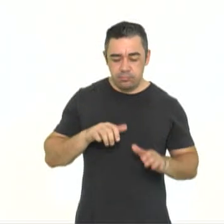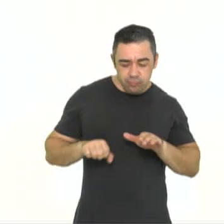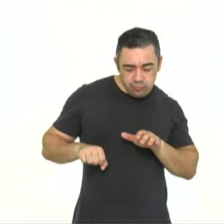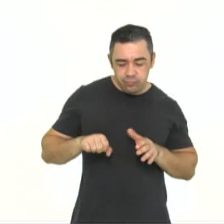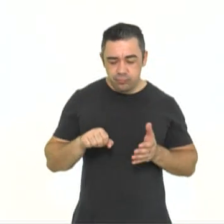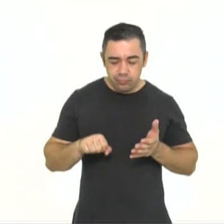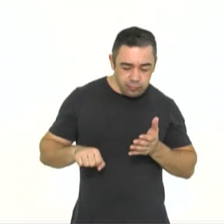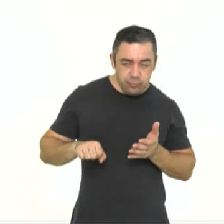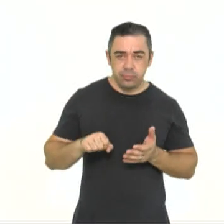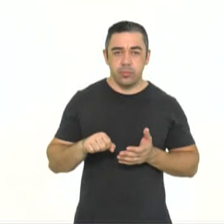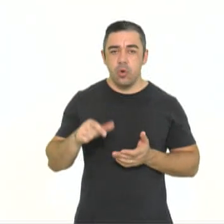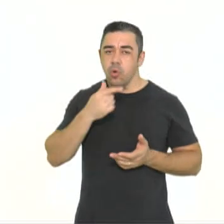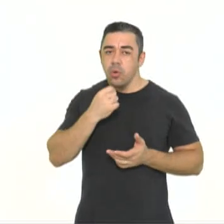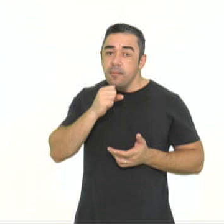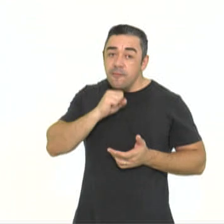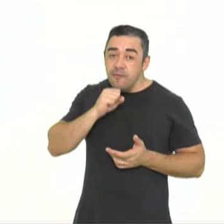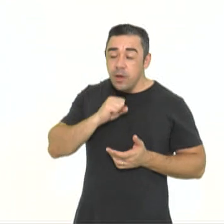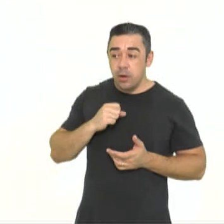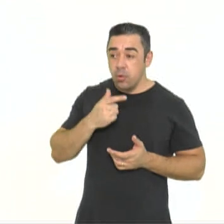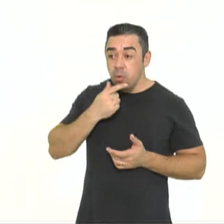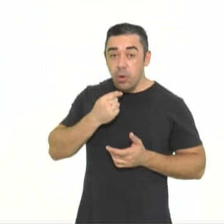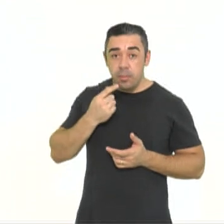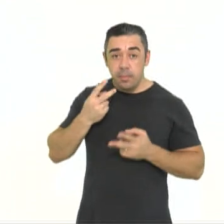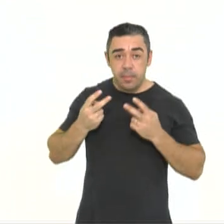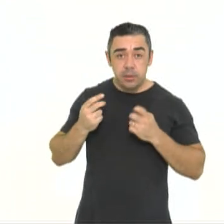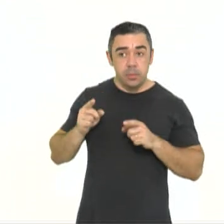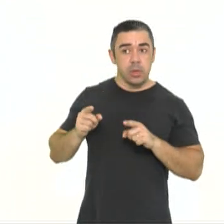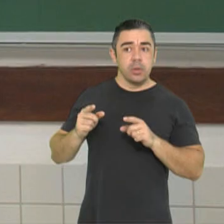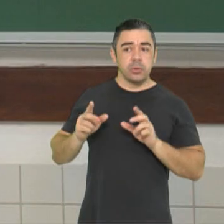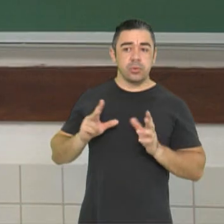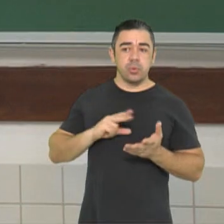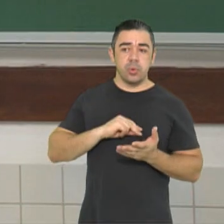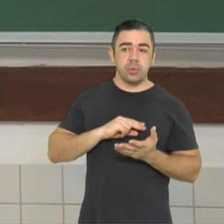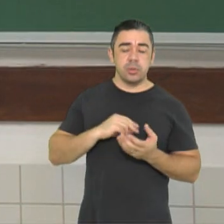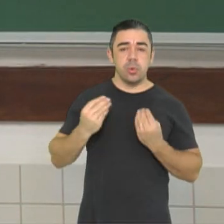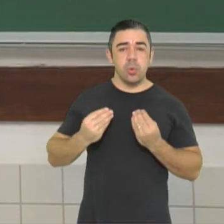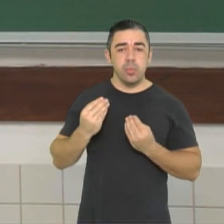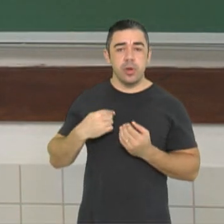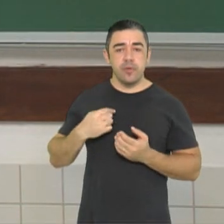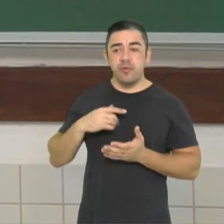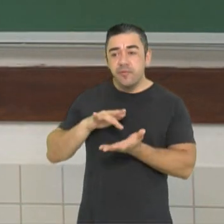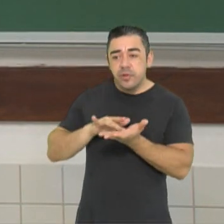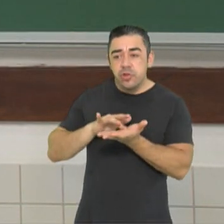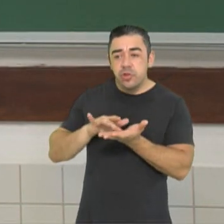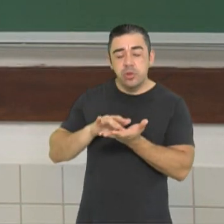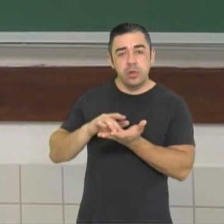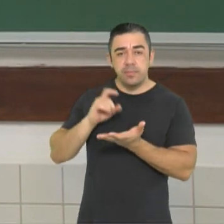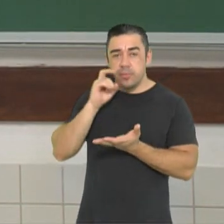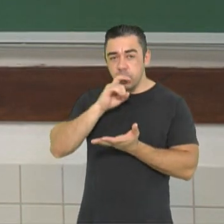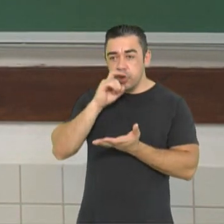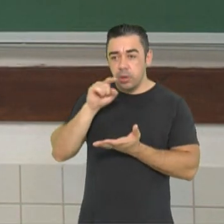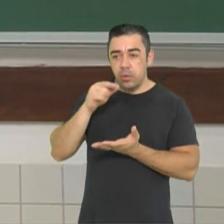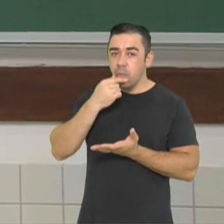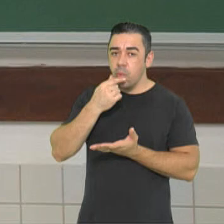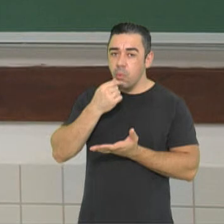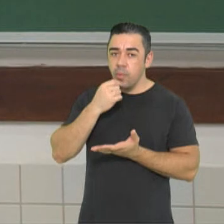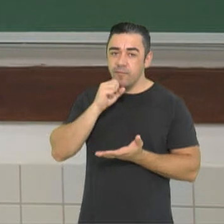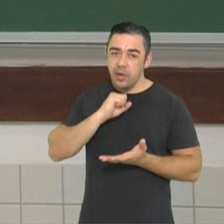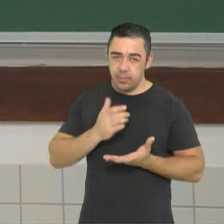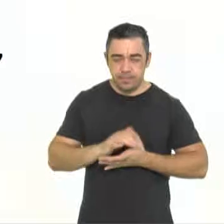A velhice dele trouxe a Castelo uma ideia de sagrado. Como é que você ia, afinal, enganar um sagrado? Vamos